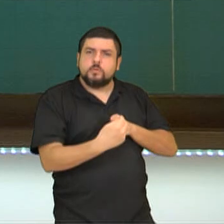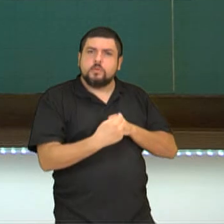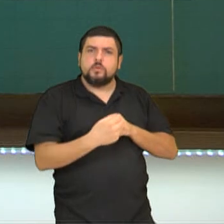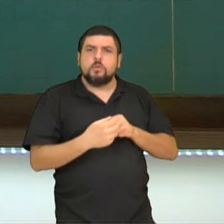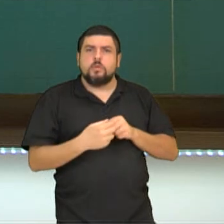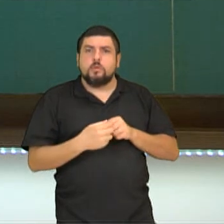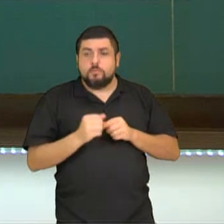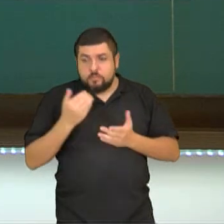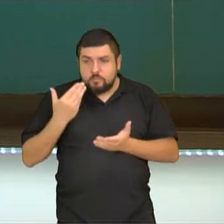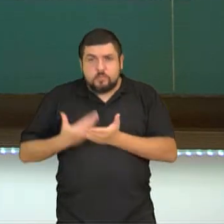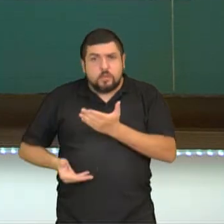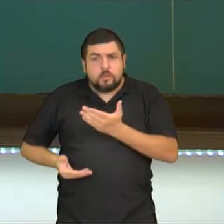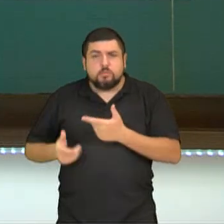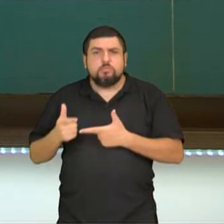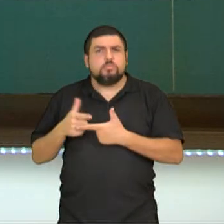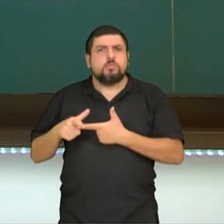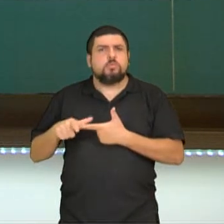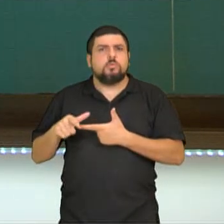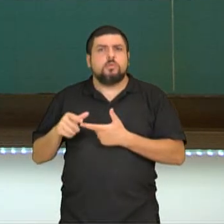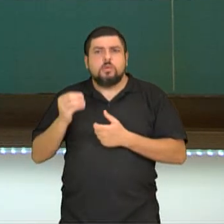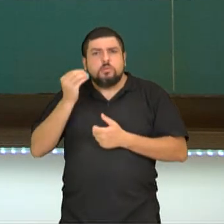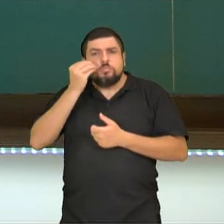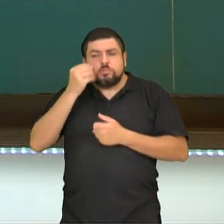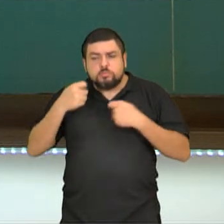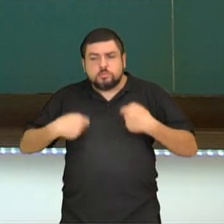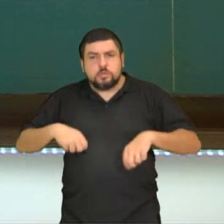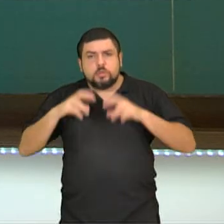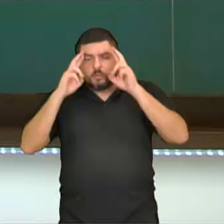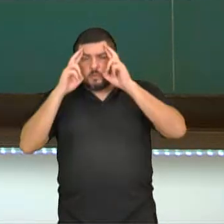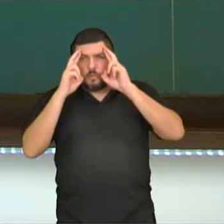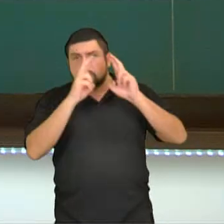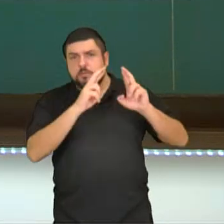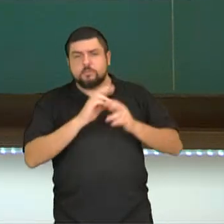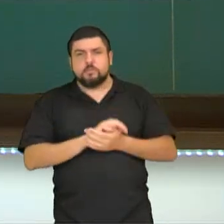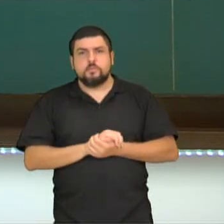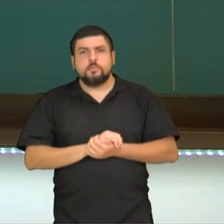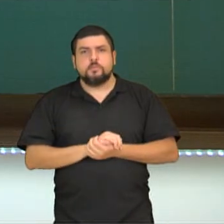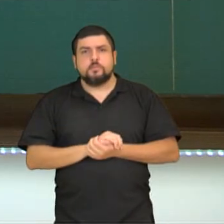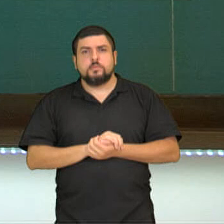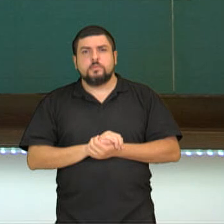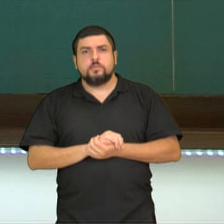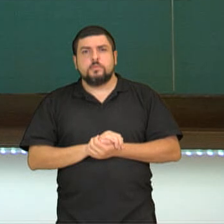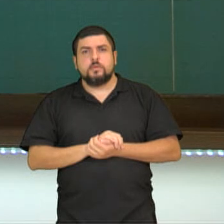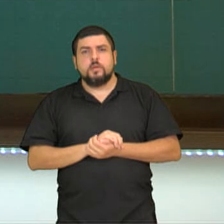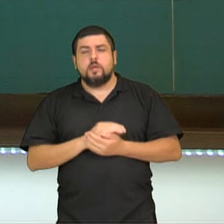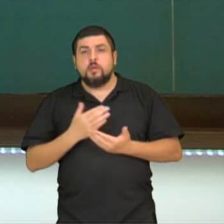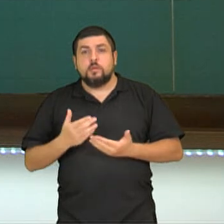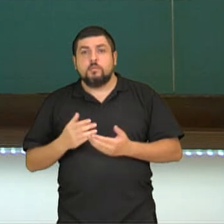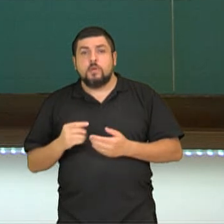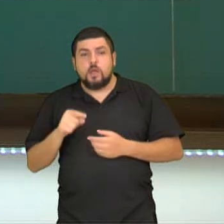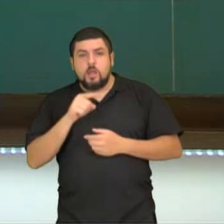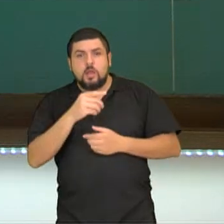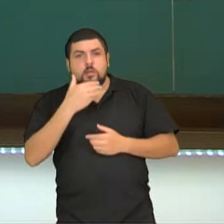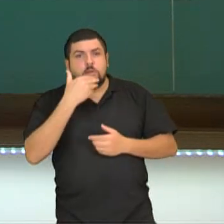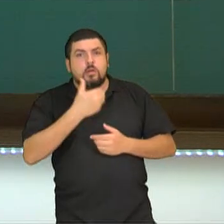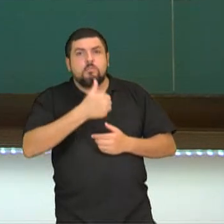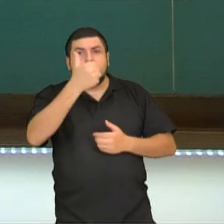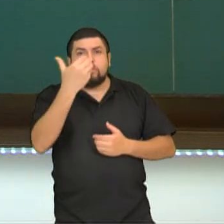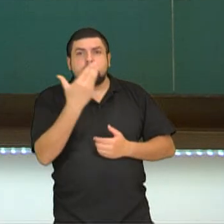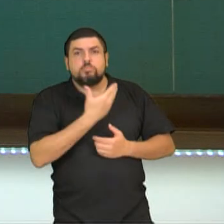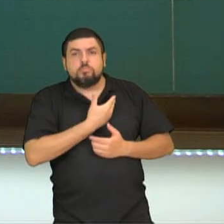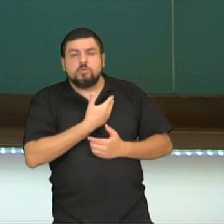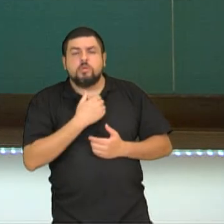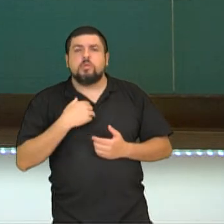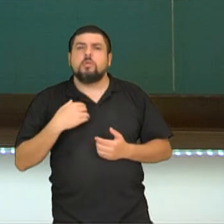próxima conseguir ganhar. Mas você entender que naquele momento você perdeu porque a outra pessoa foi melhor do que você, é muito